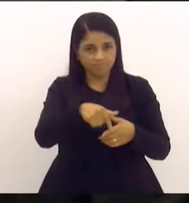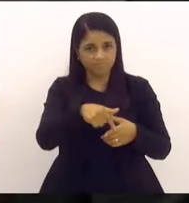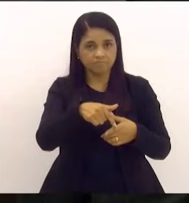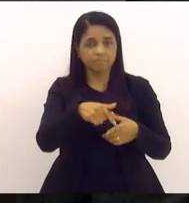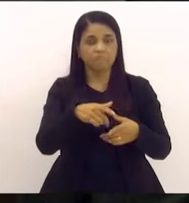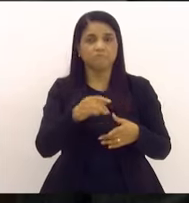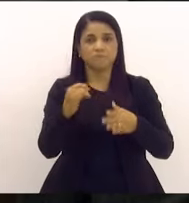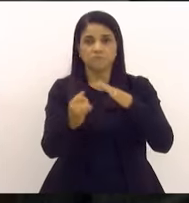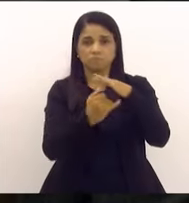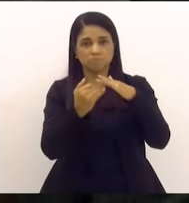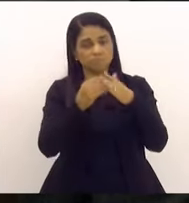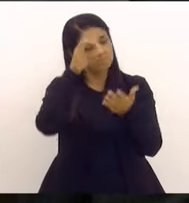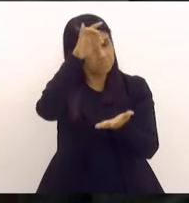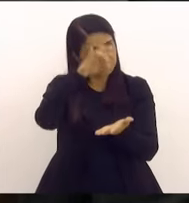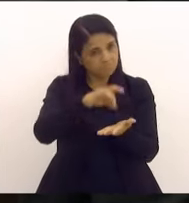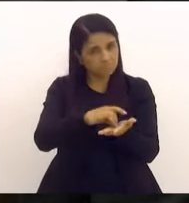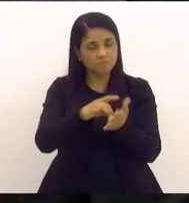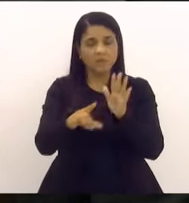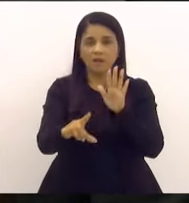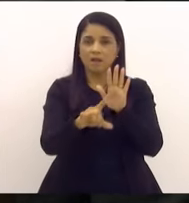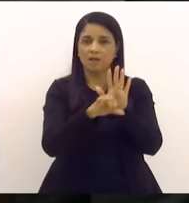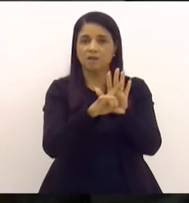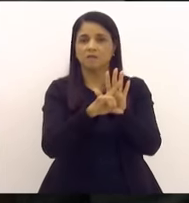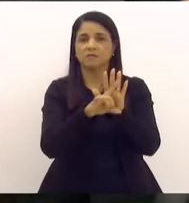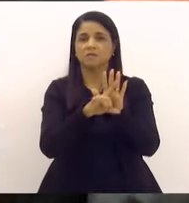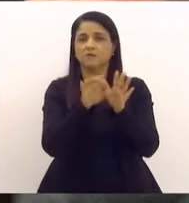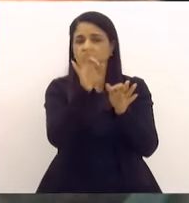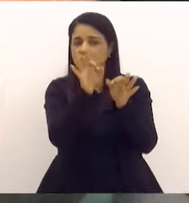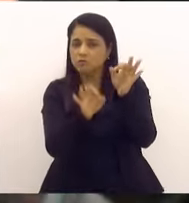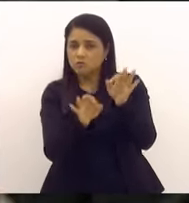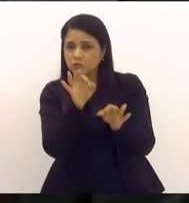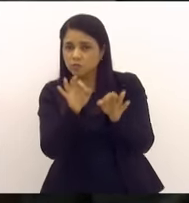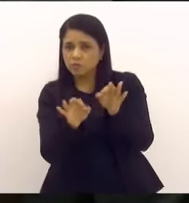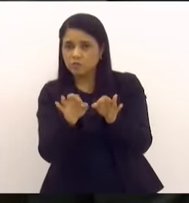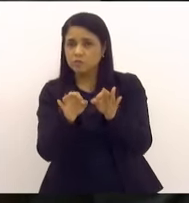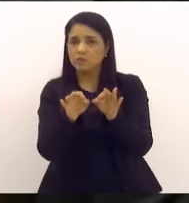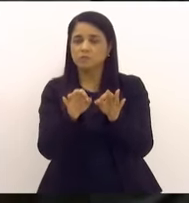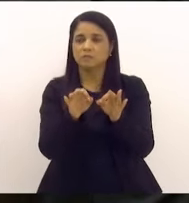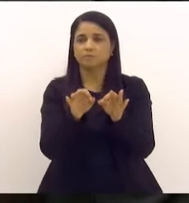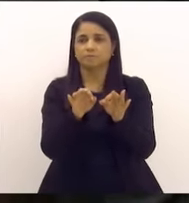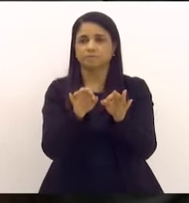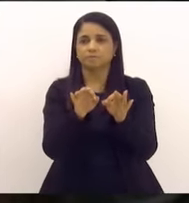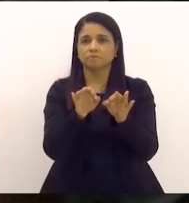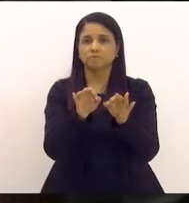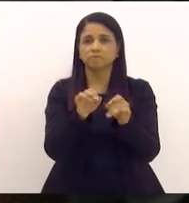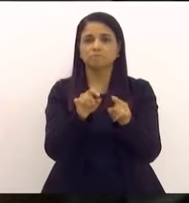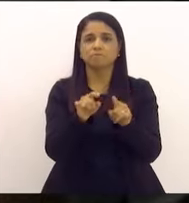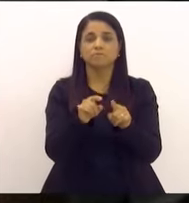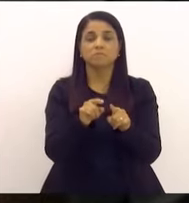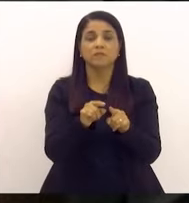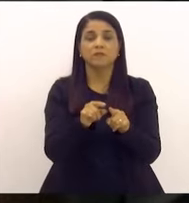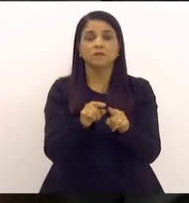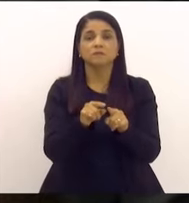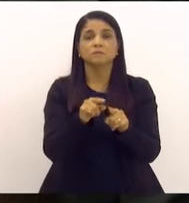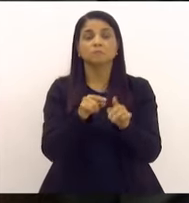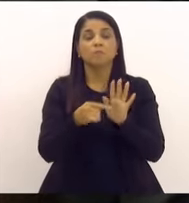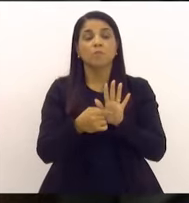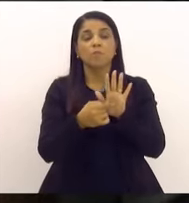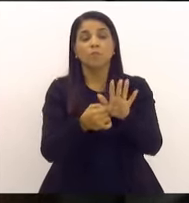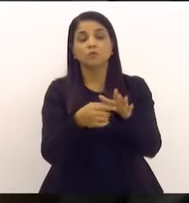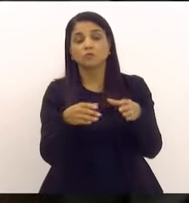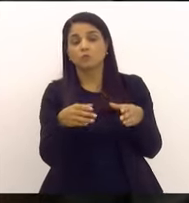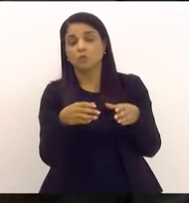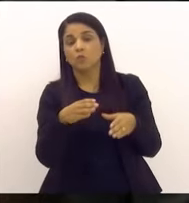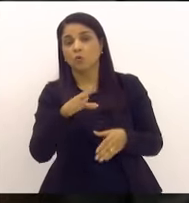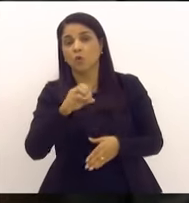legítimo. Essa legislação também faz justiça, por exemplo, à própria tiragem, quando ascende um comissário de